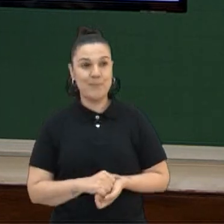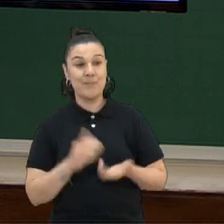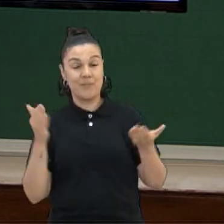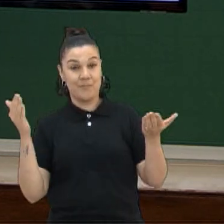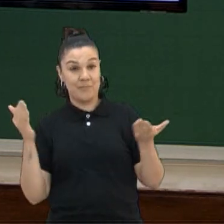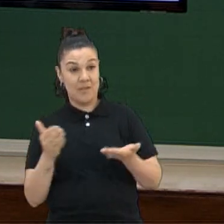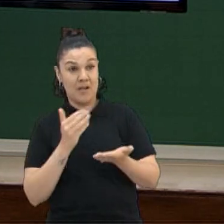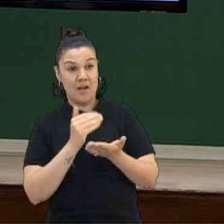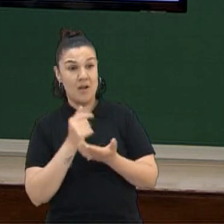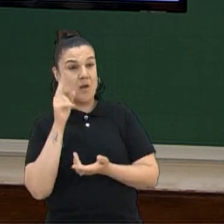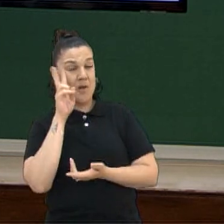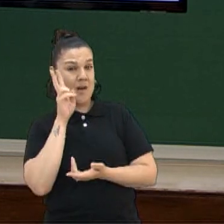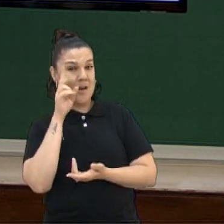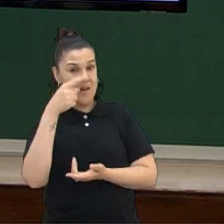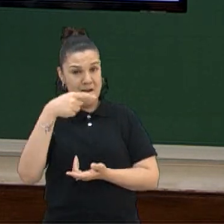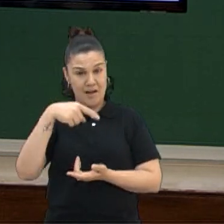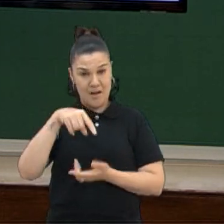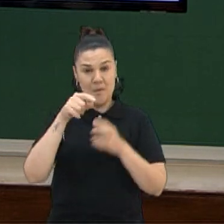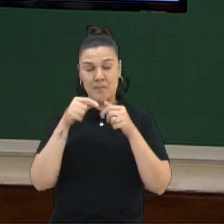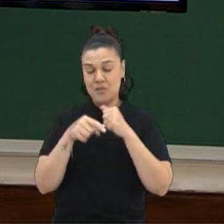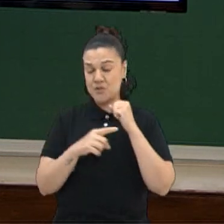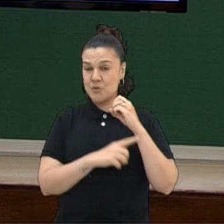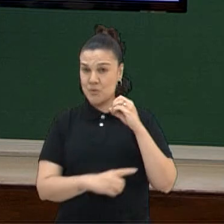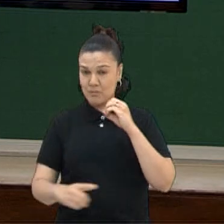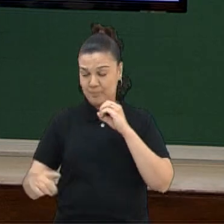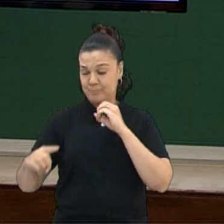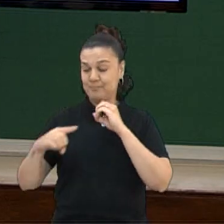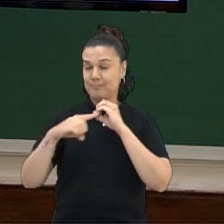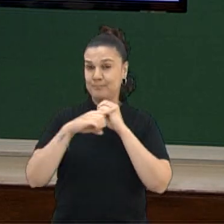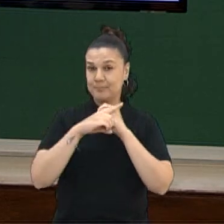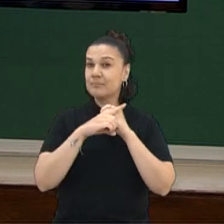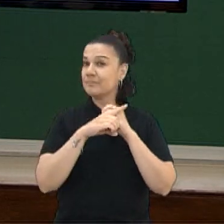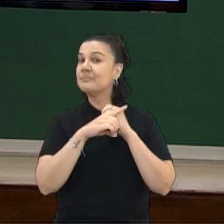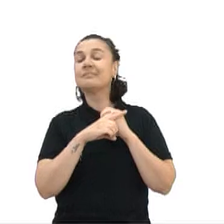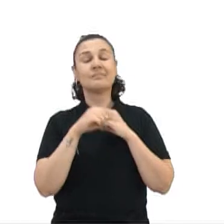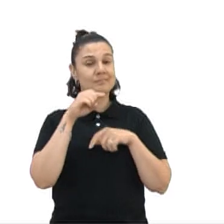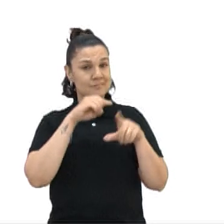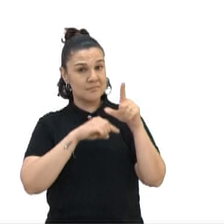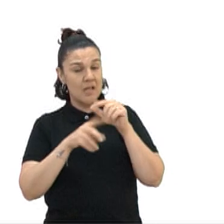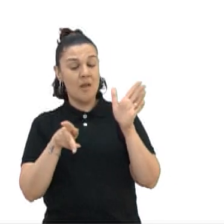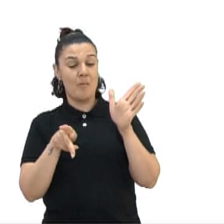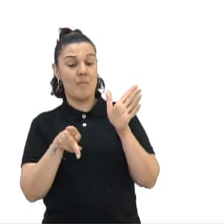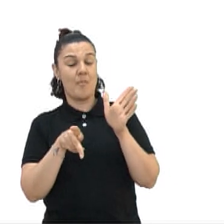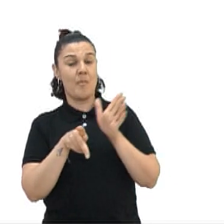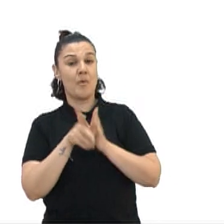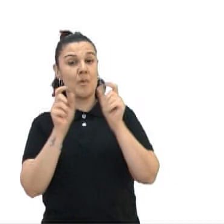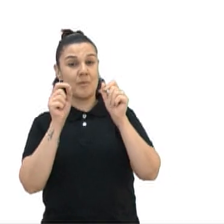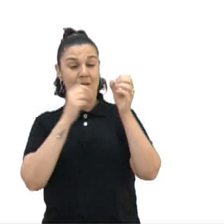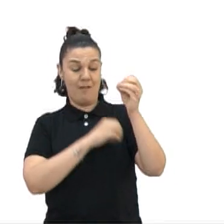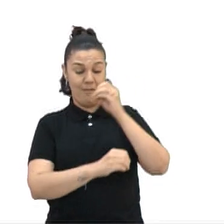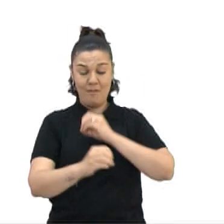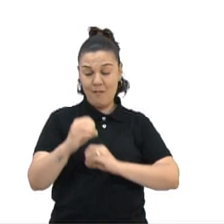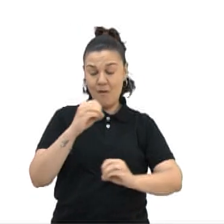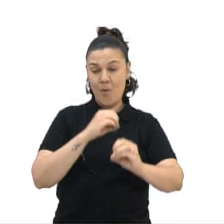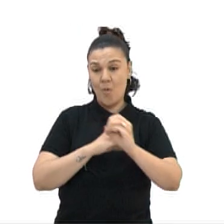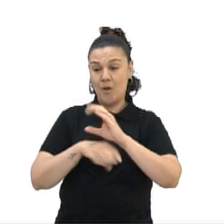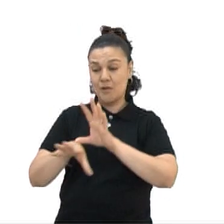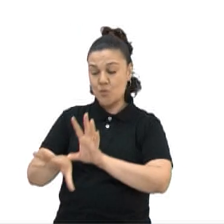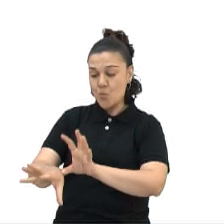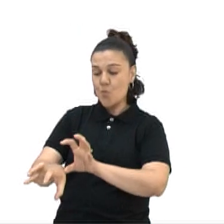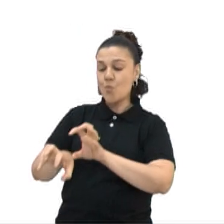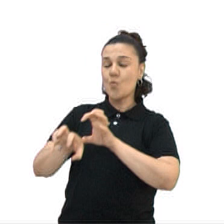Então, galera, lembra do conceito de eletronegatividade? É aquela tendência que o átomo possui